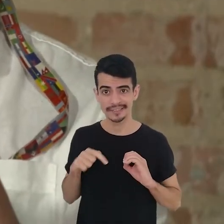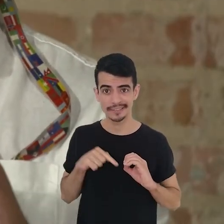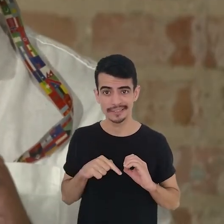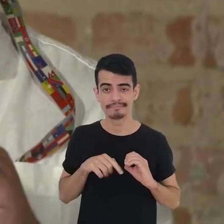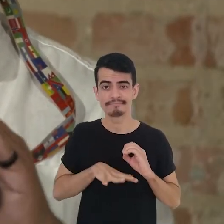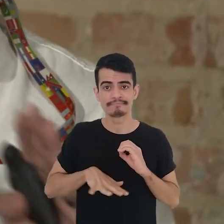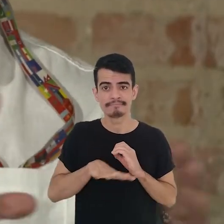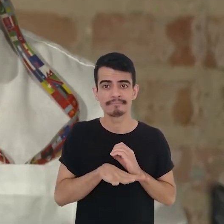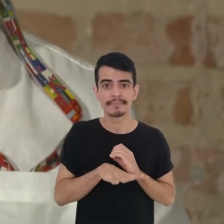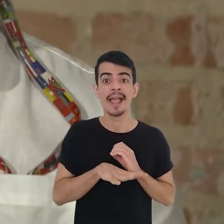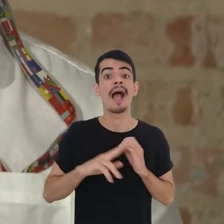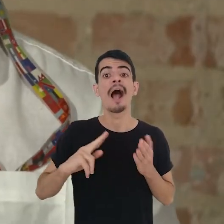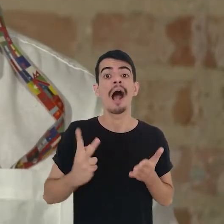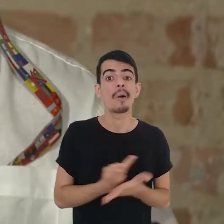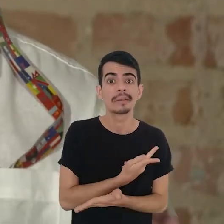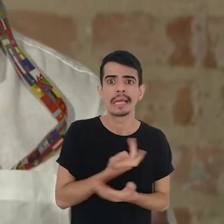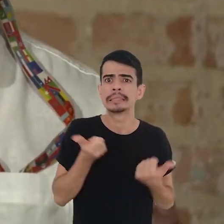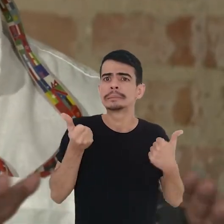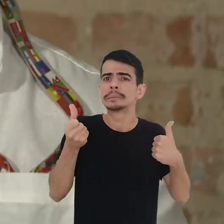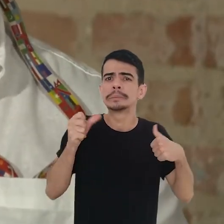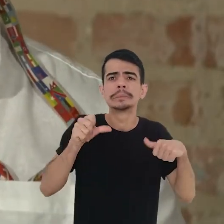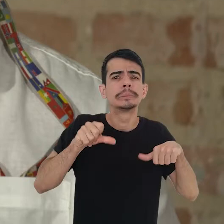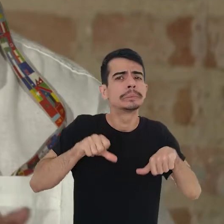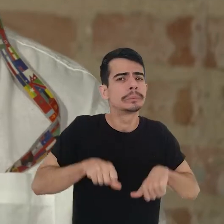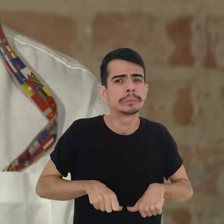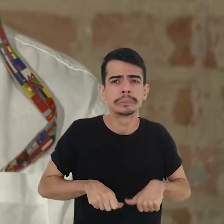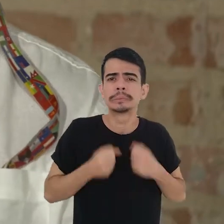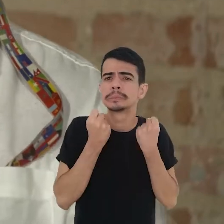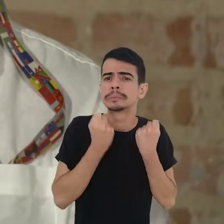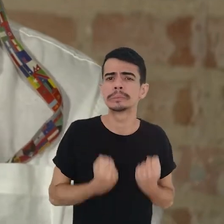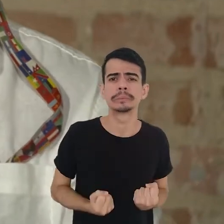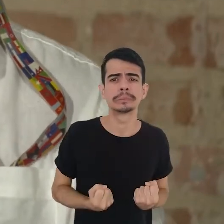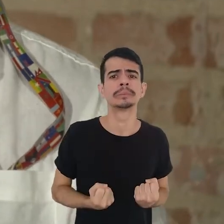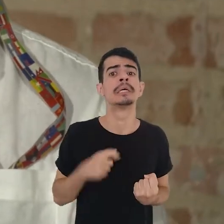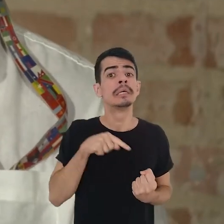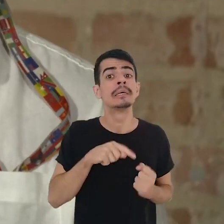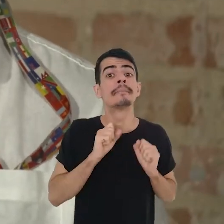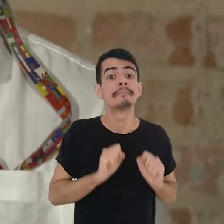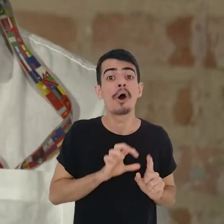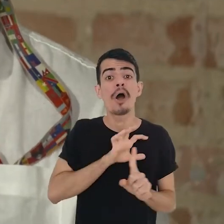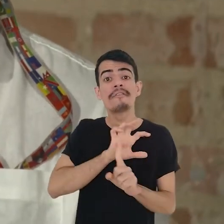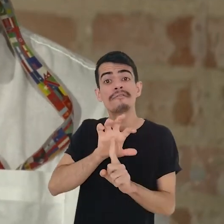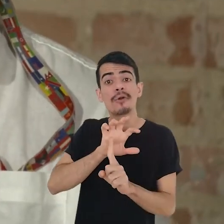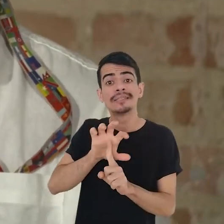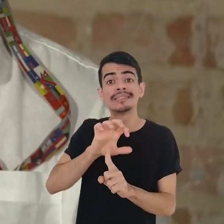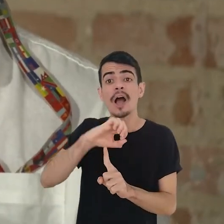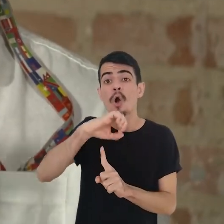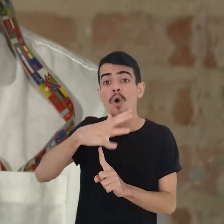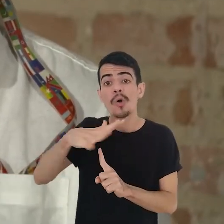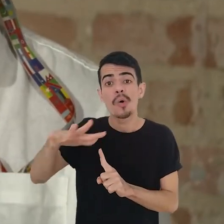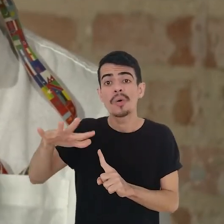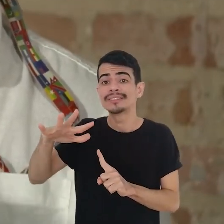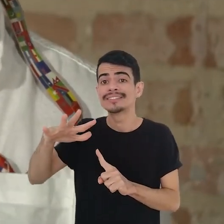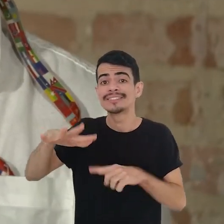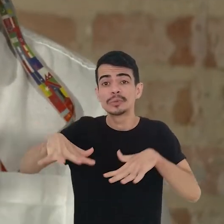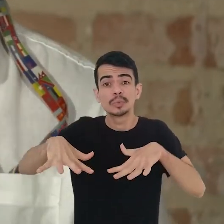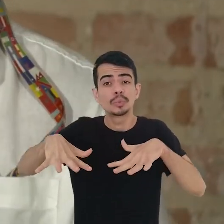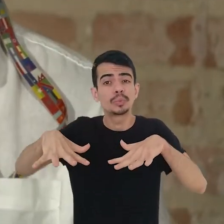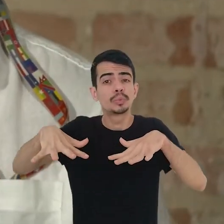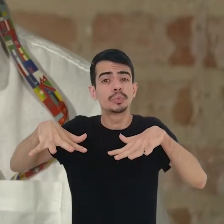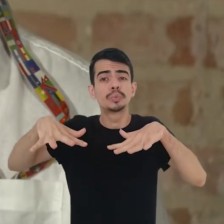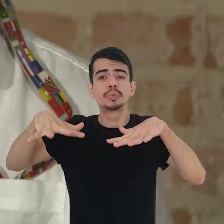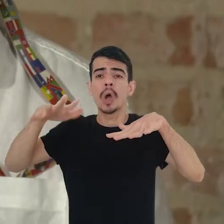ele passa por um processo de colapso catastrófico, o nível do mar ele poderia aumentar numa velocidade